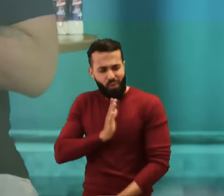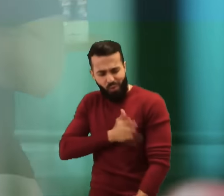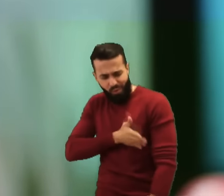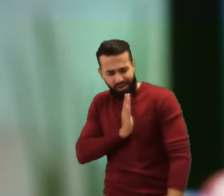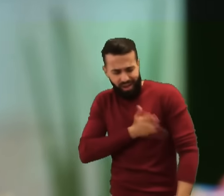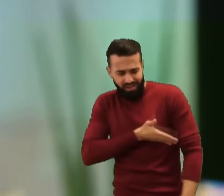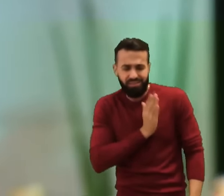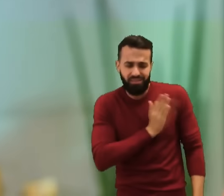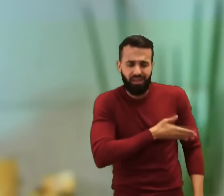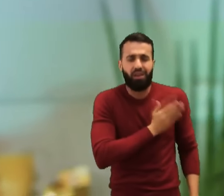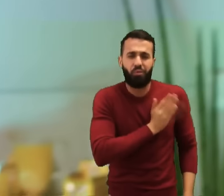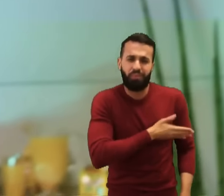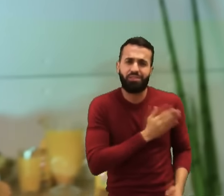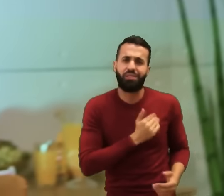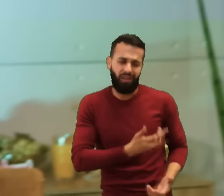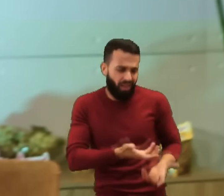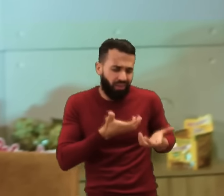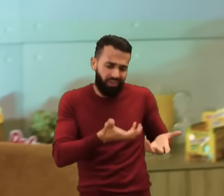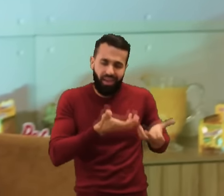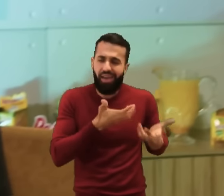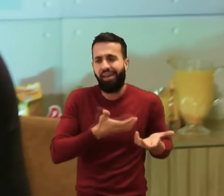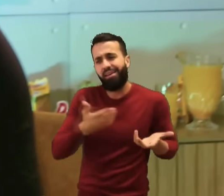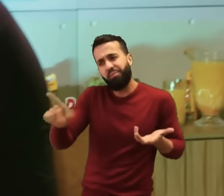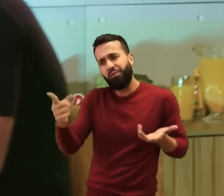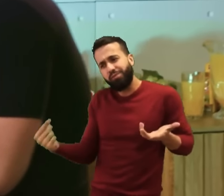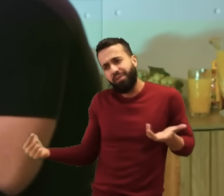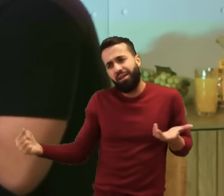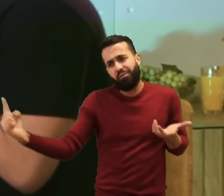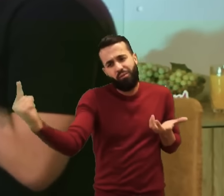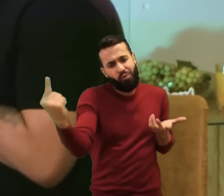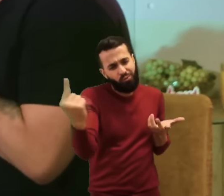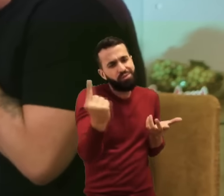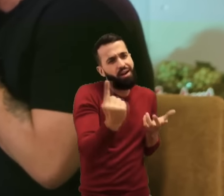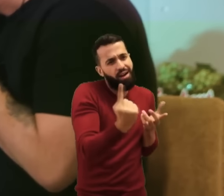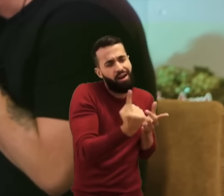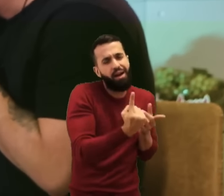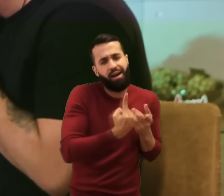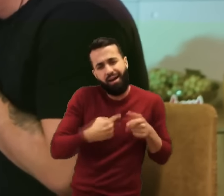meu coração pedindo pra você